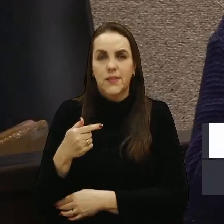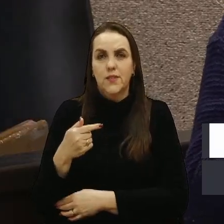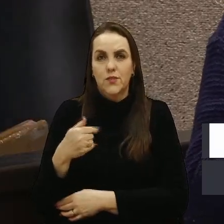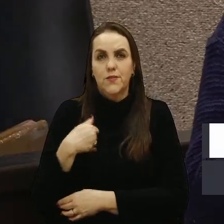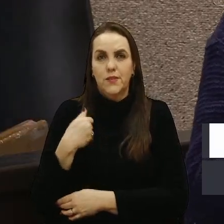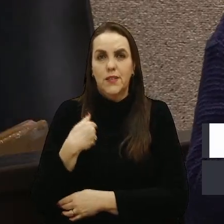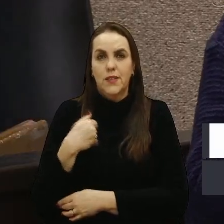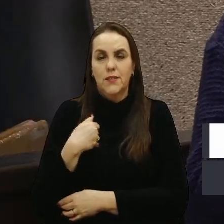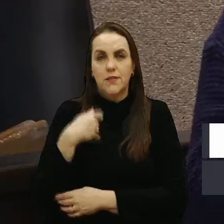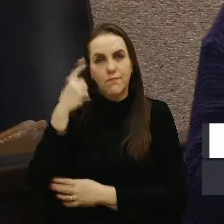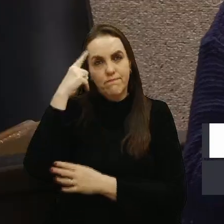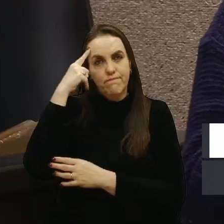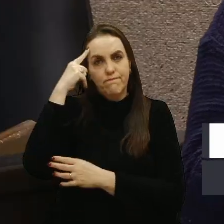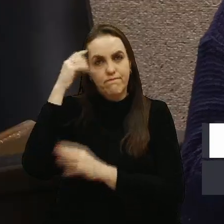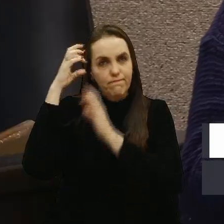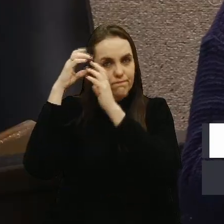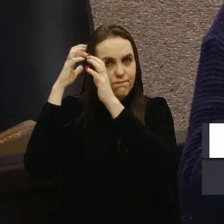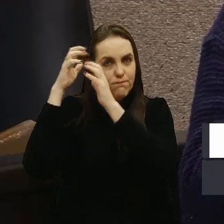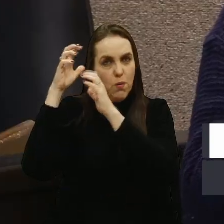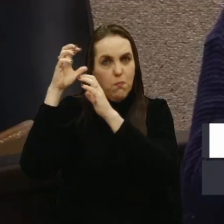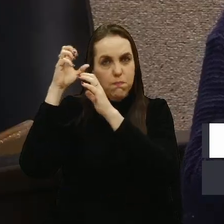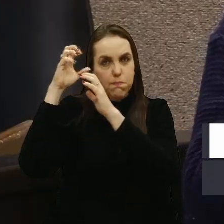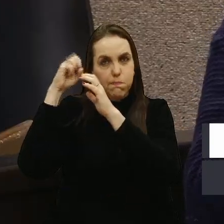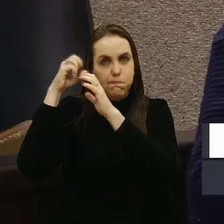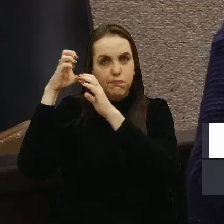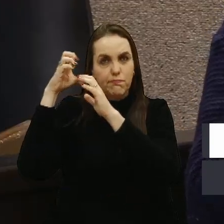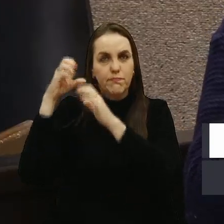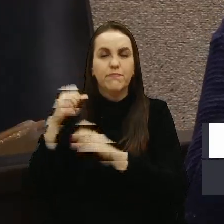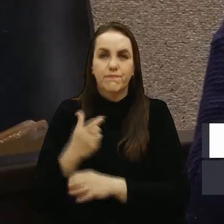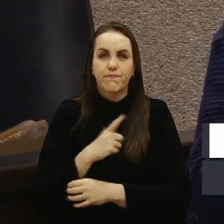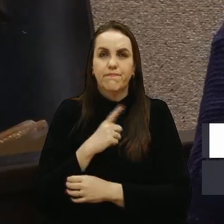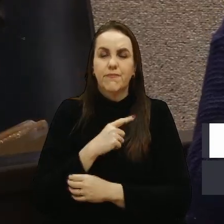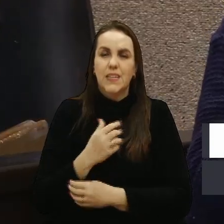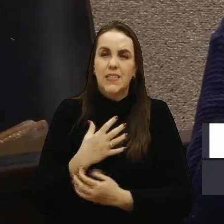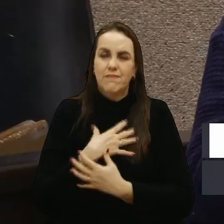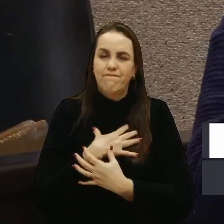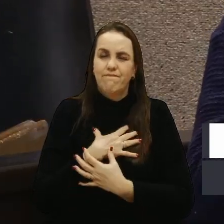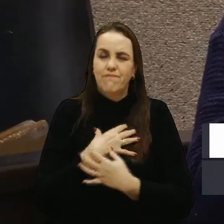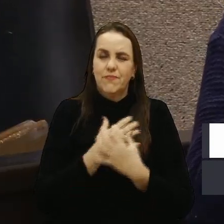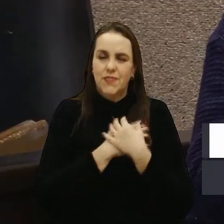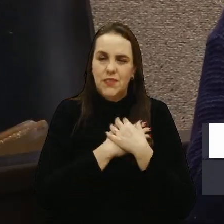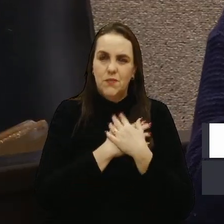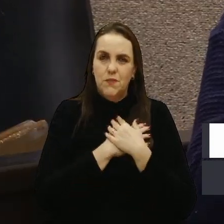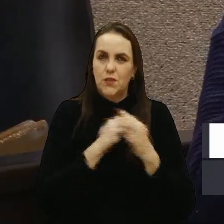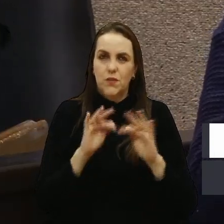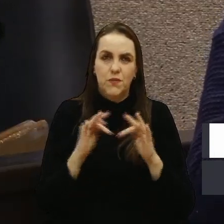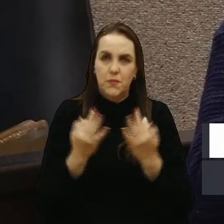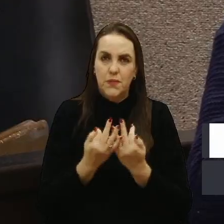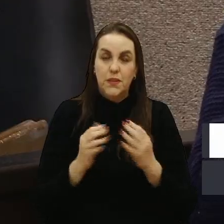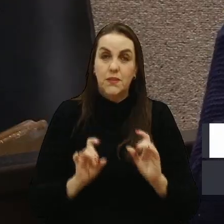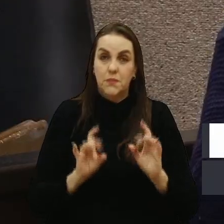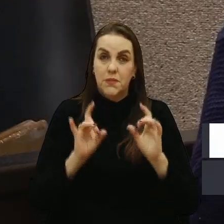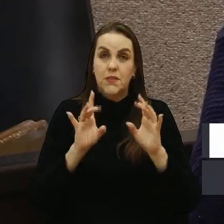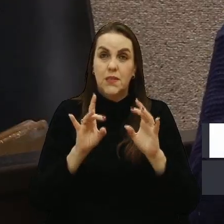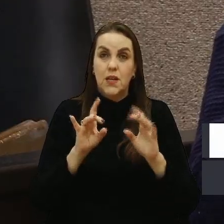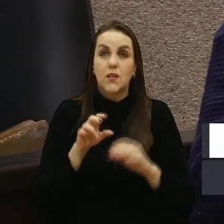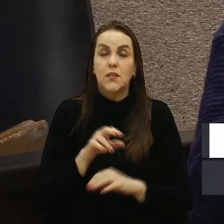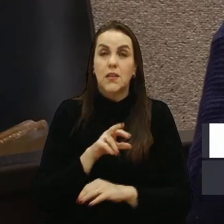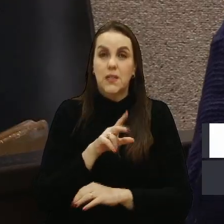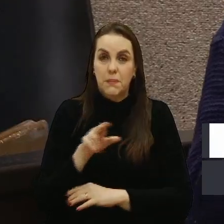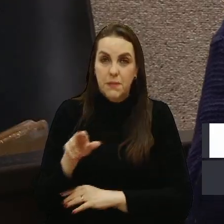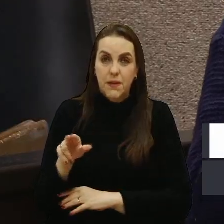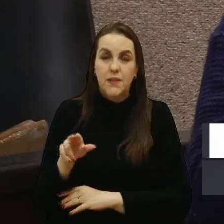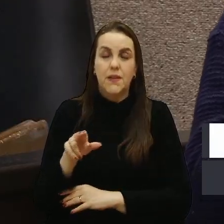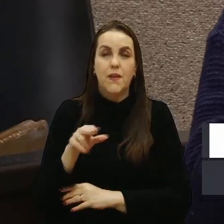um aneurisma cerebral, né? Então, meus sentimentos a toda a família, em especial às irmãs,